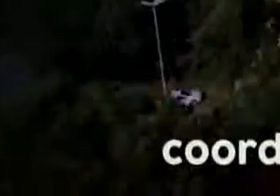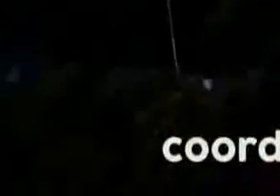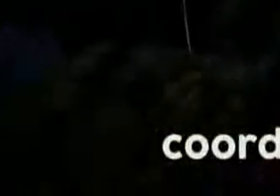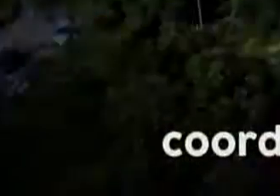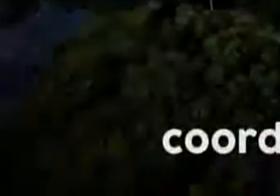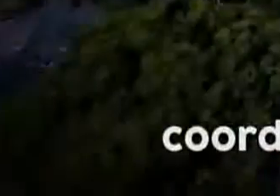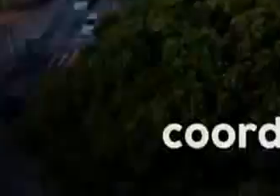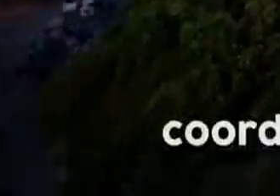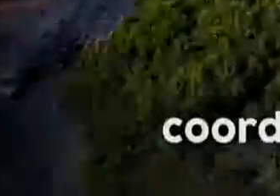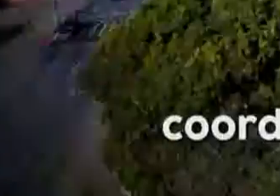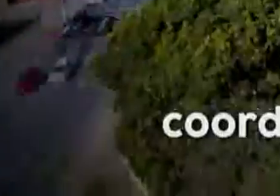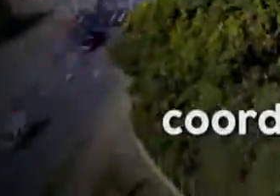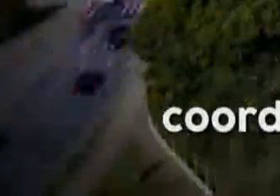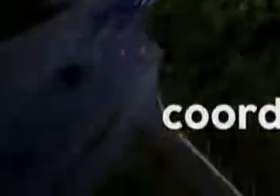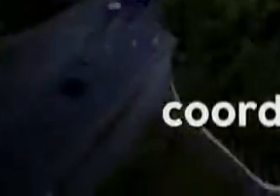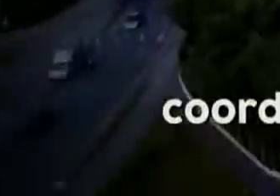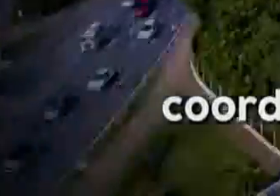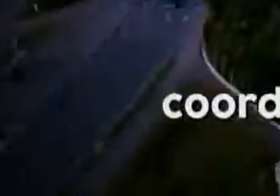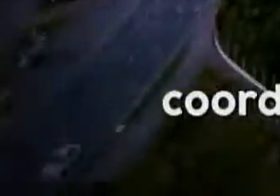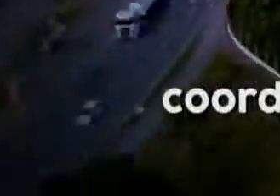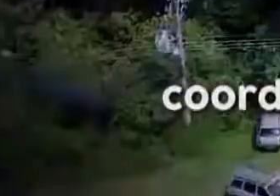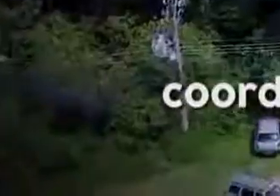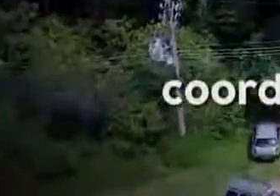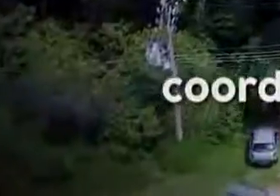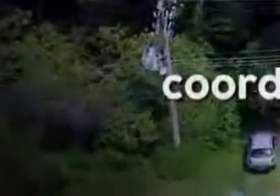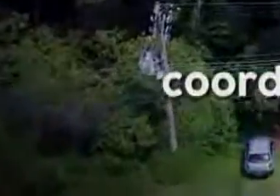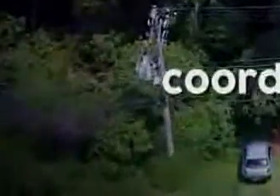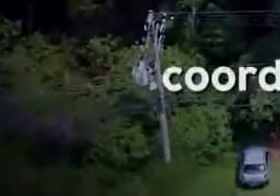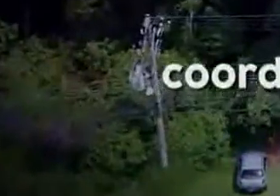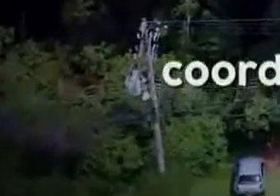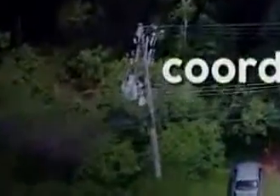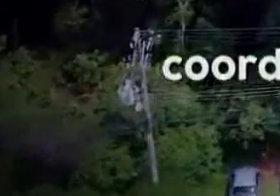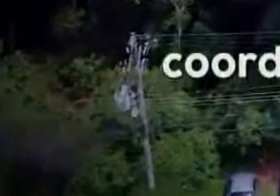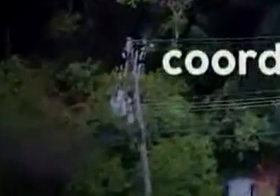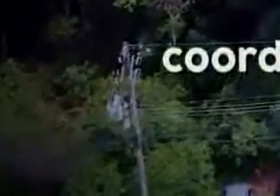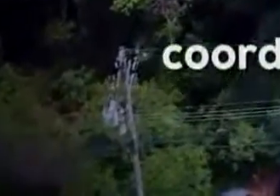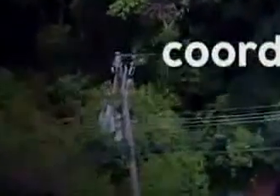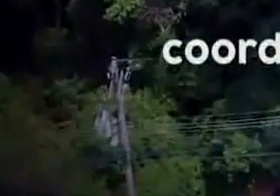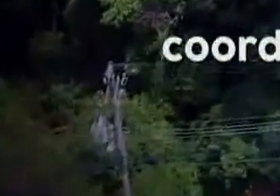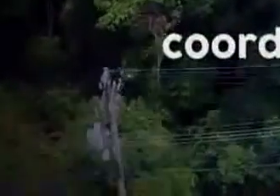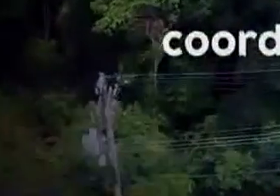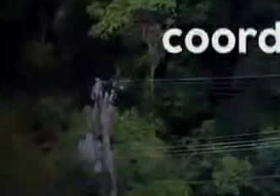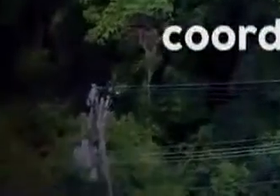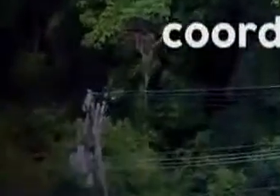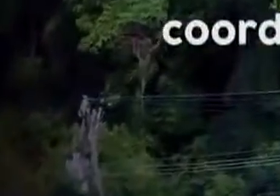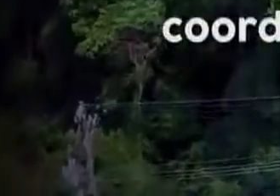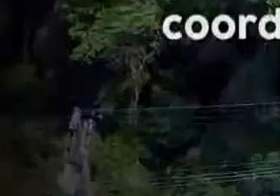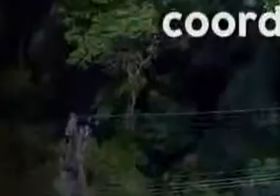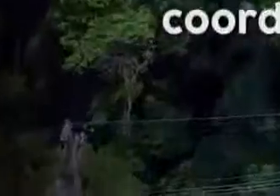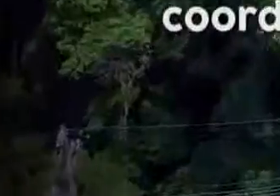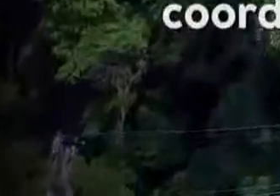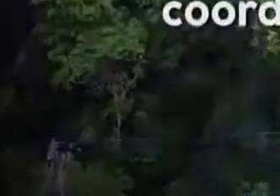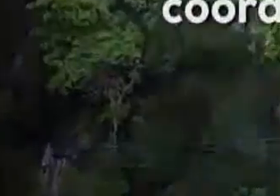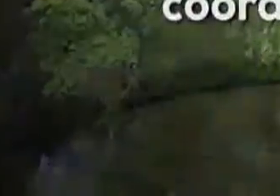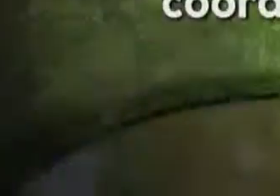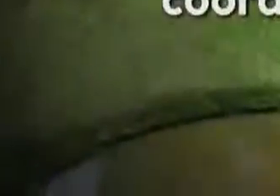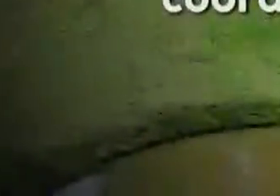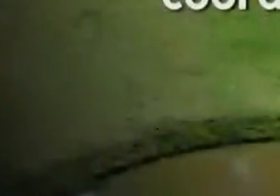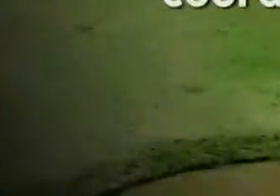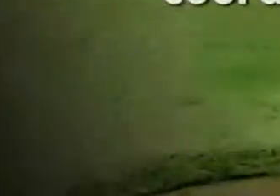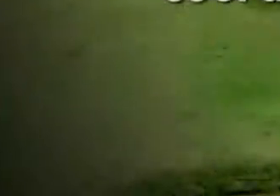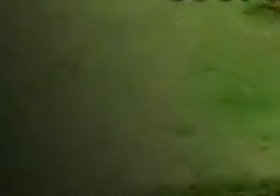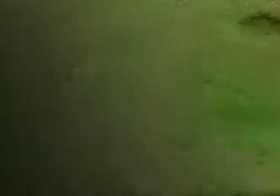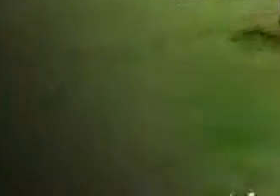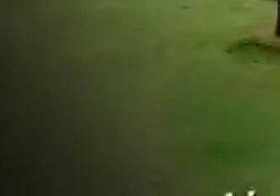a terra mais da vida Deus tem sonhos lindos campos tem mais flores nossos